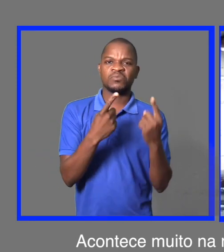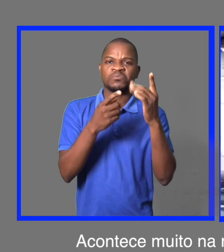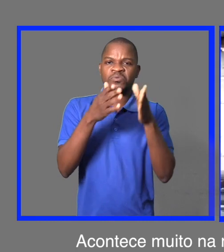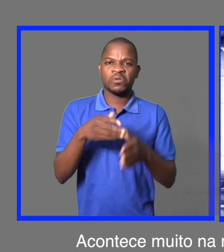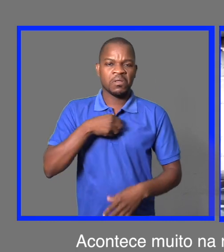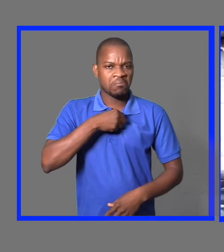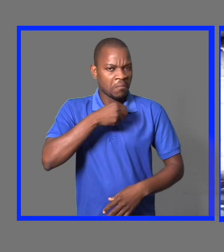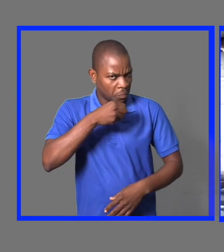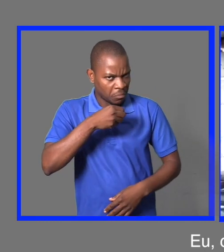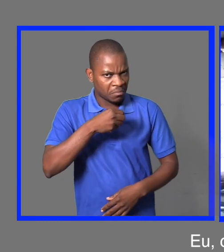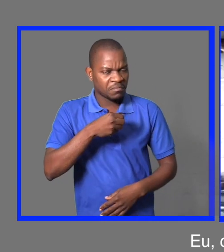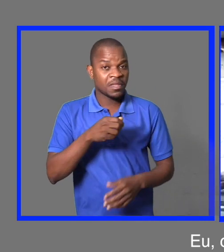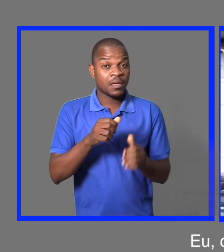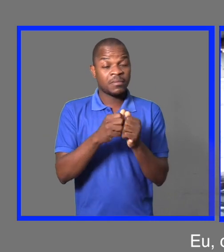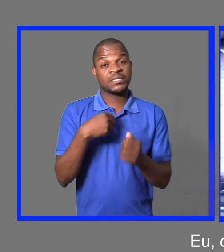menina, o pescoço.